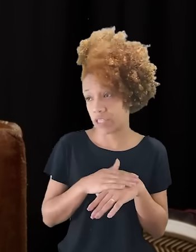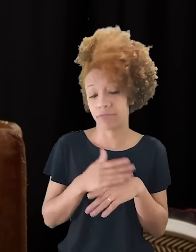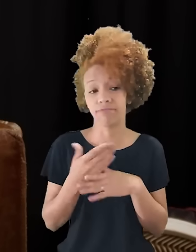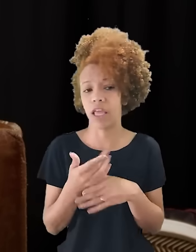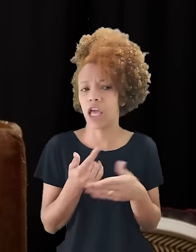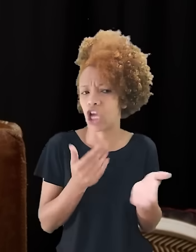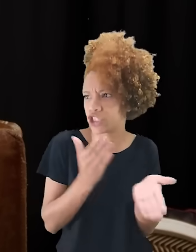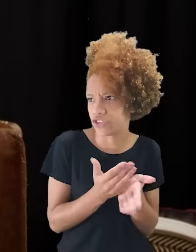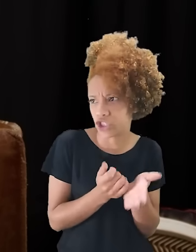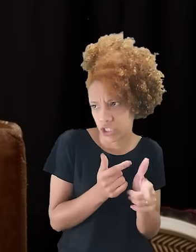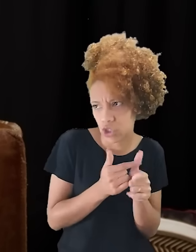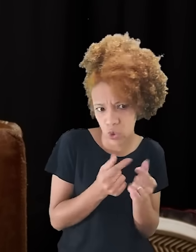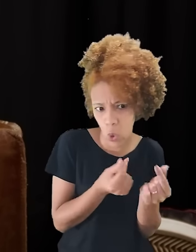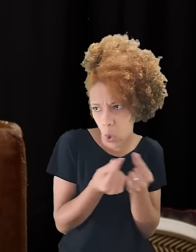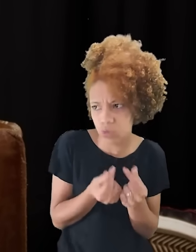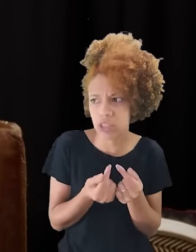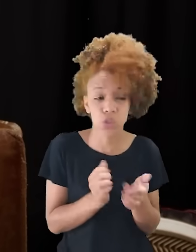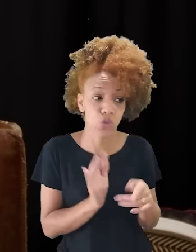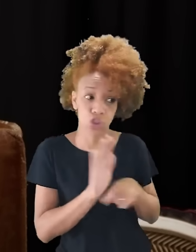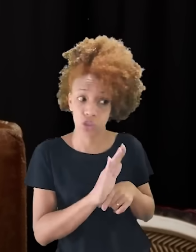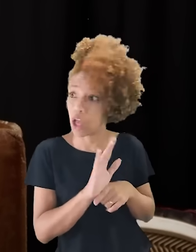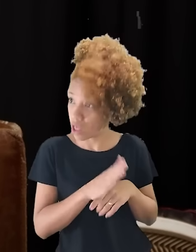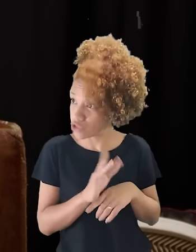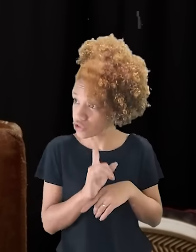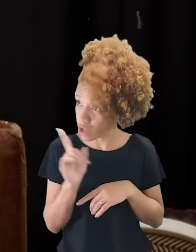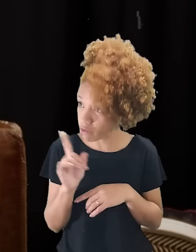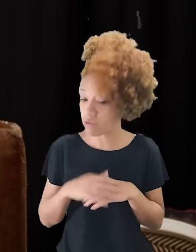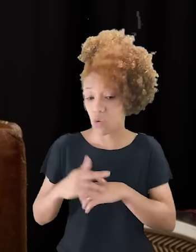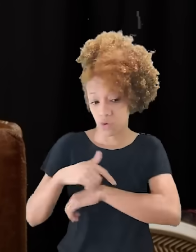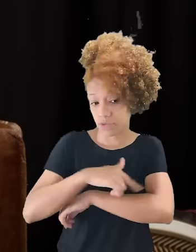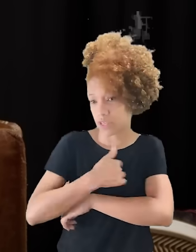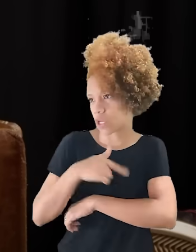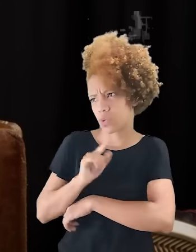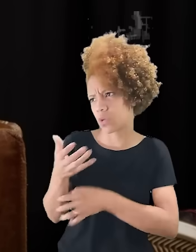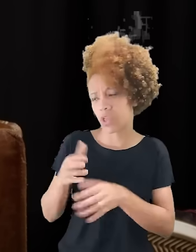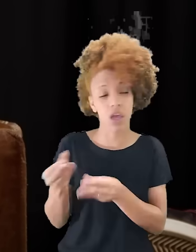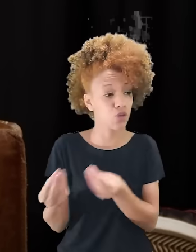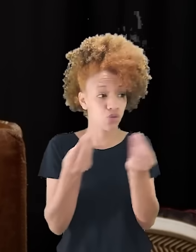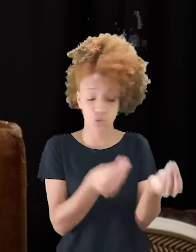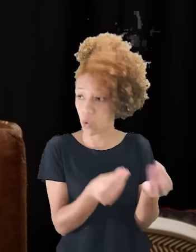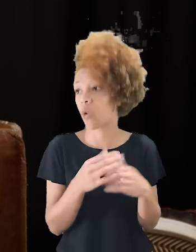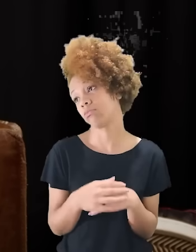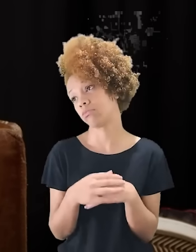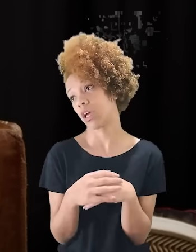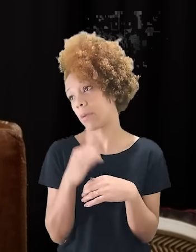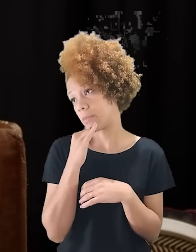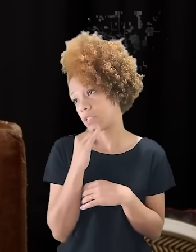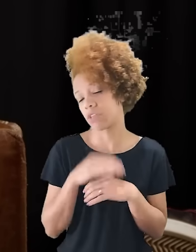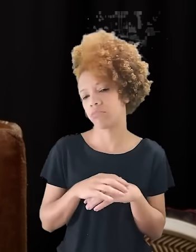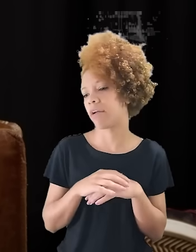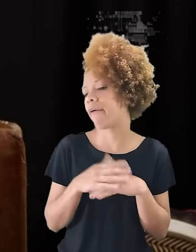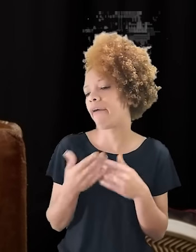despesas e eu te ajudo porque ela já tinha ido ela falou os desfiles que eu não quiser ir eu te dou que são tipo